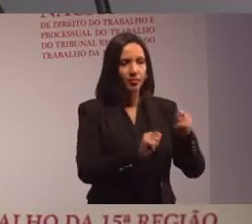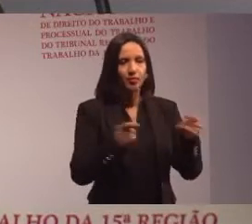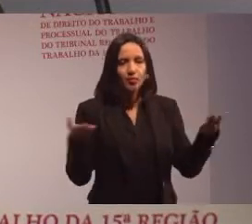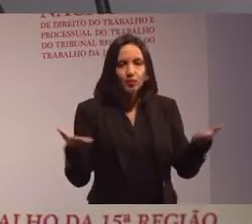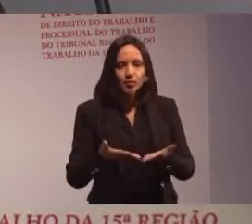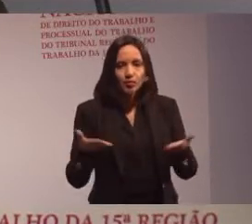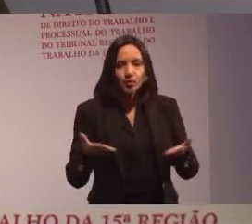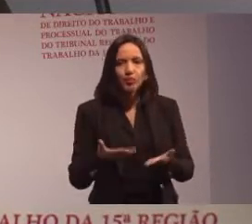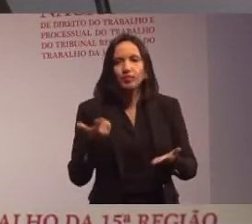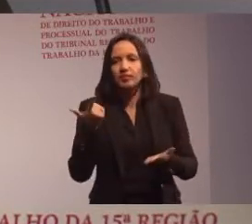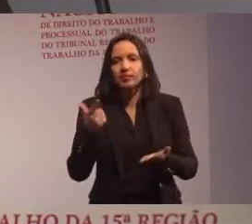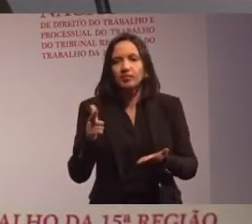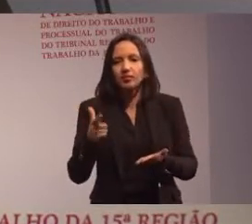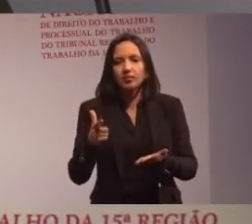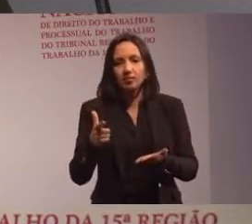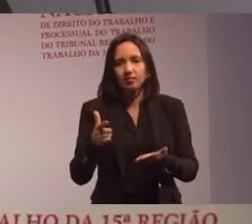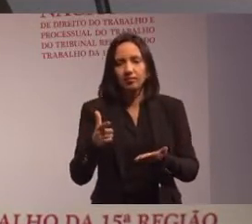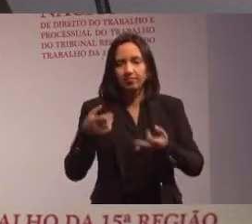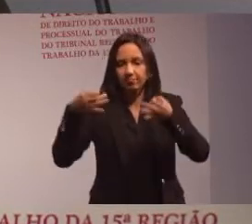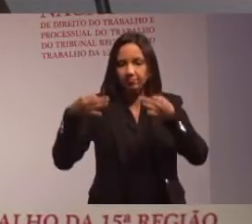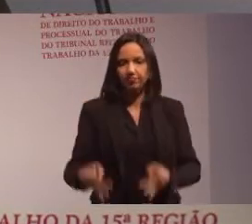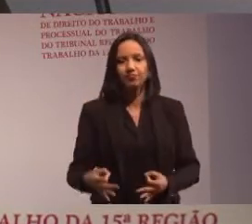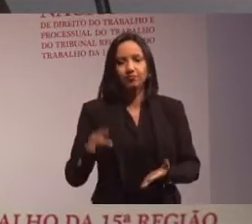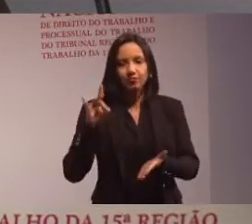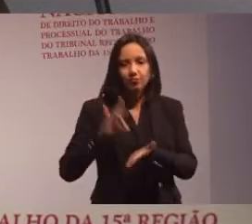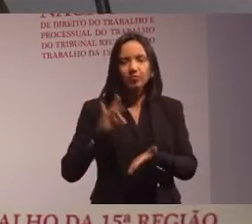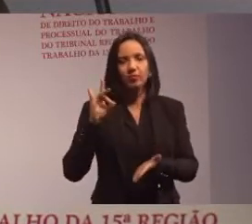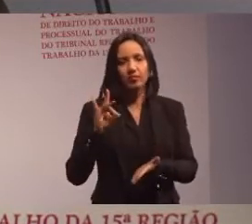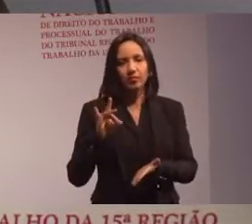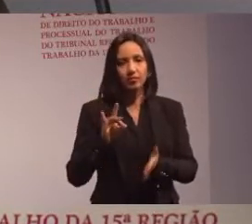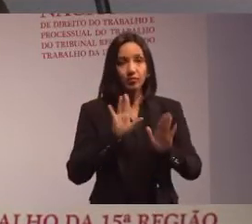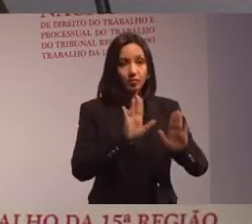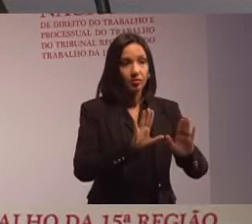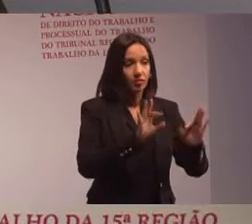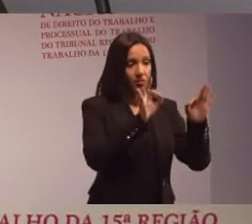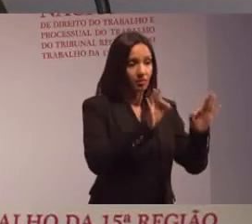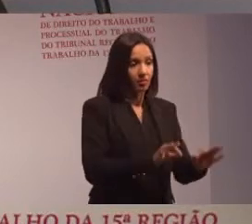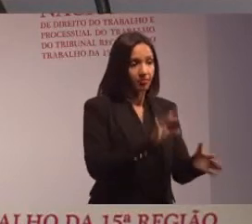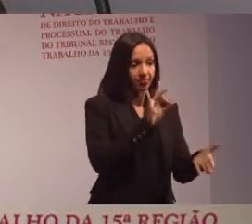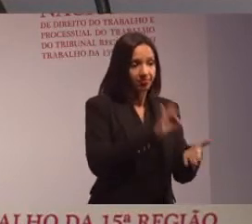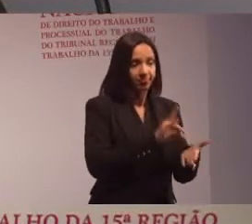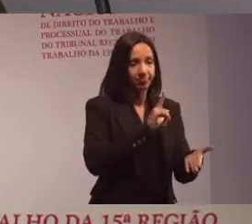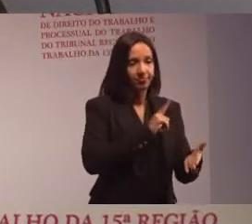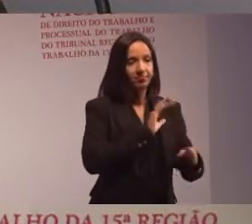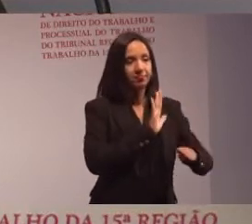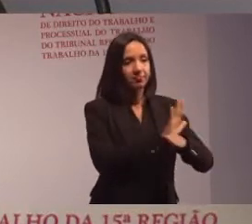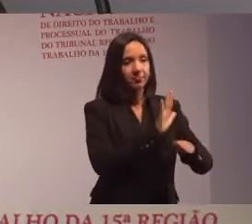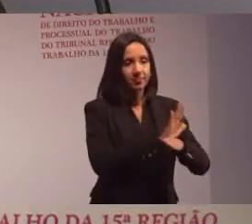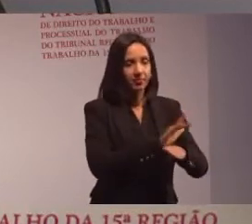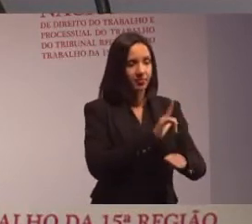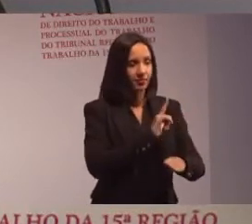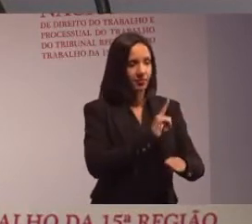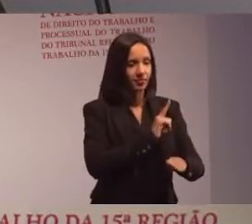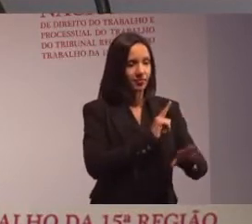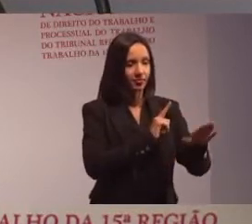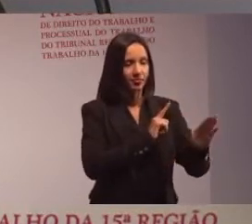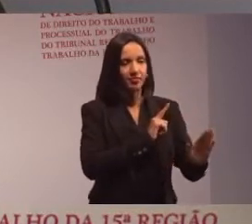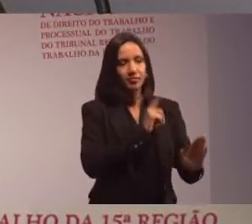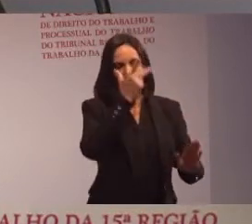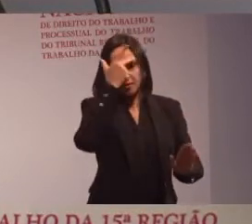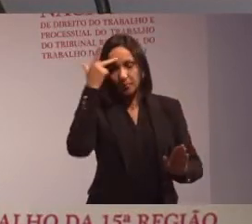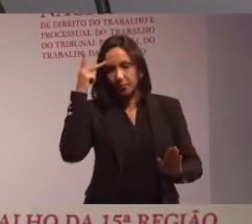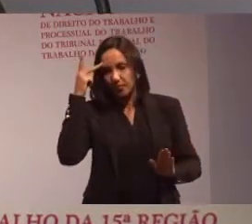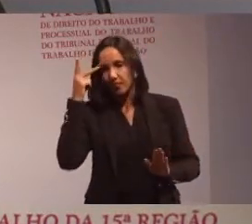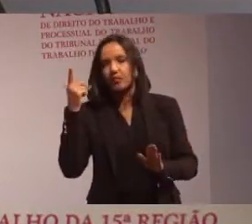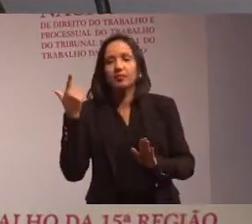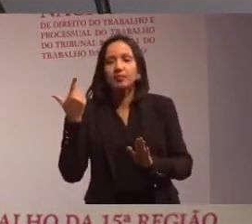informal. Só que essa formalização, ela tem um benefício de tirar esse indivíduo da informalidade,